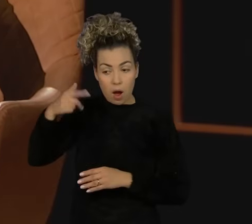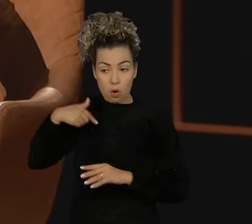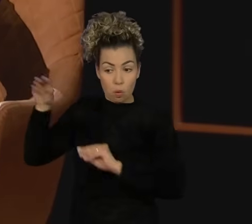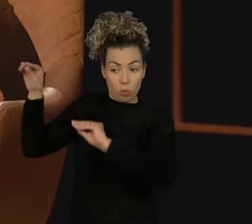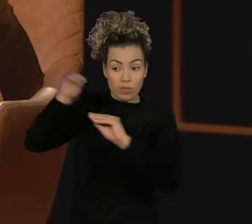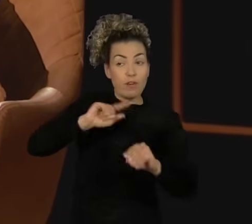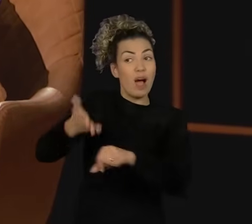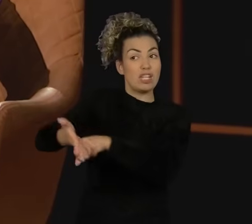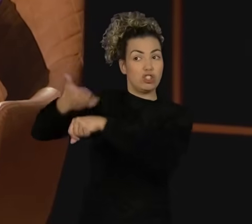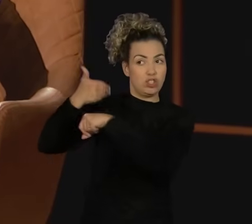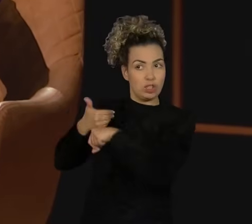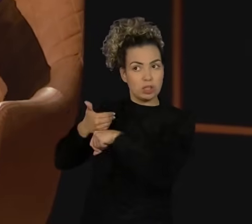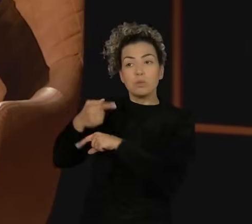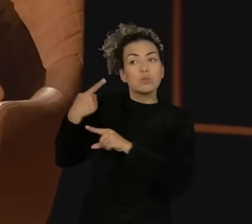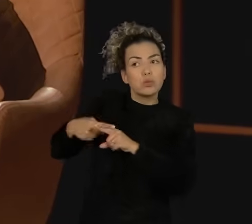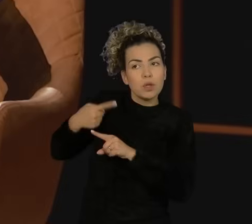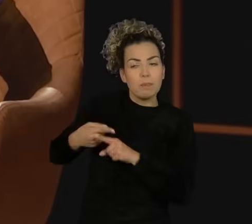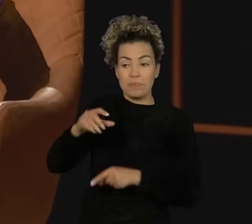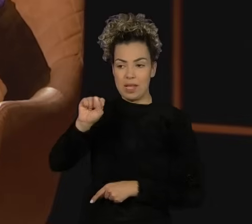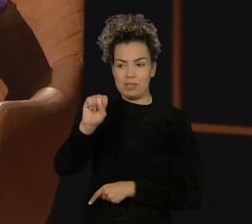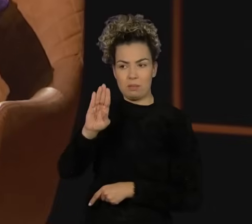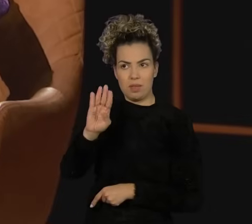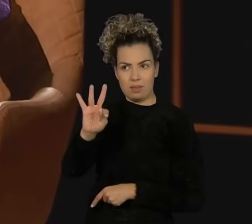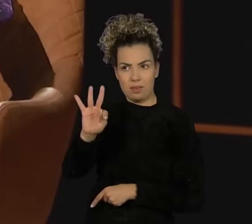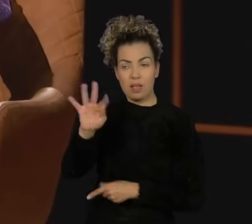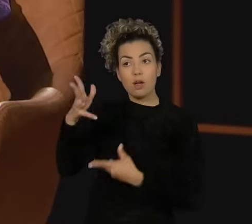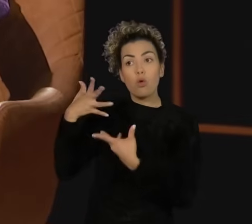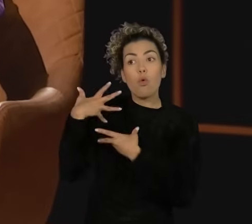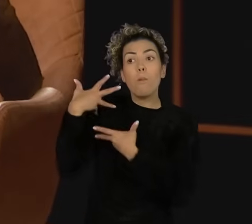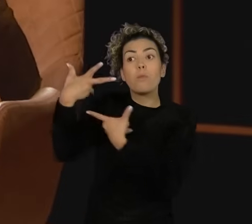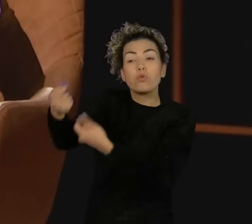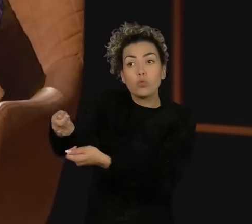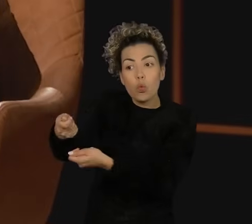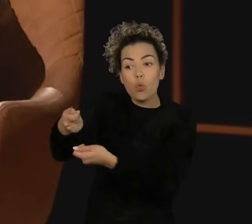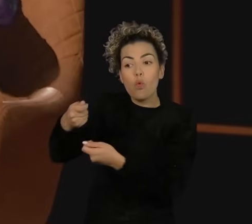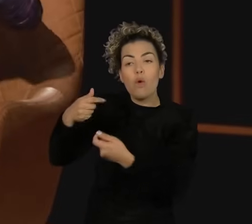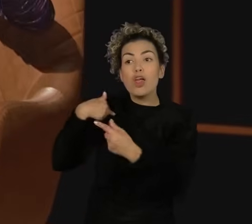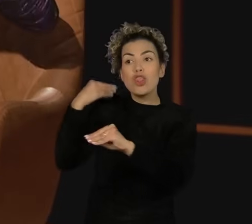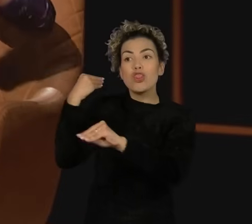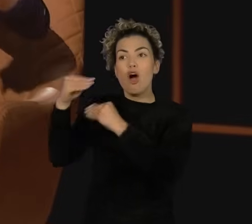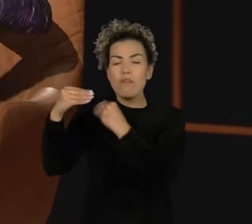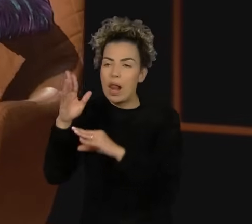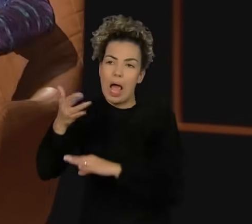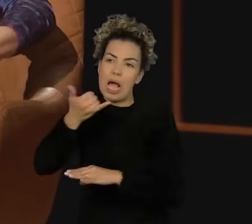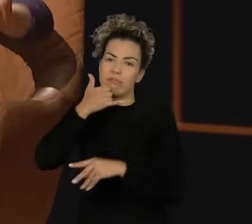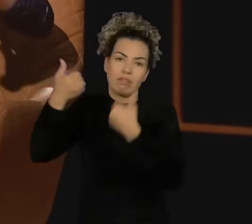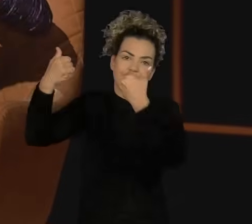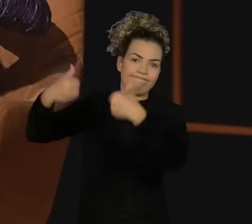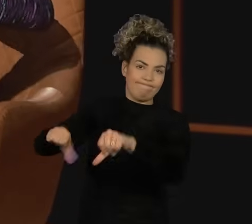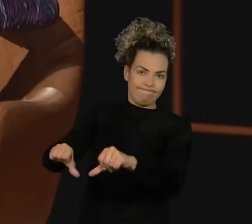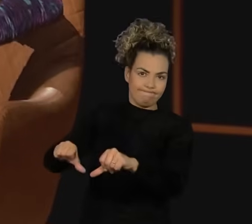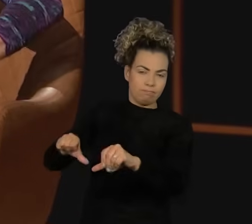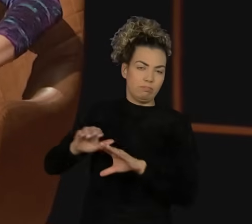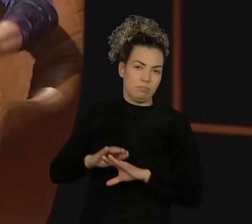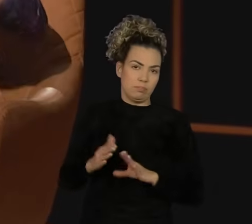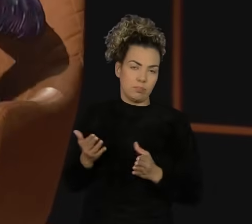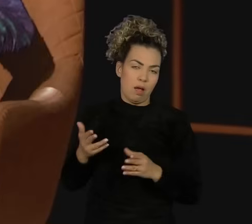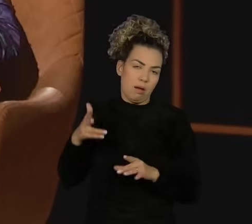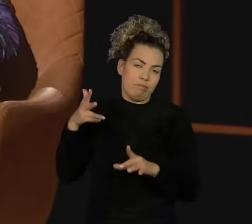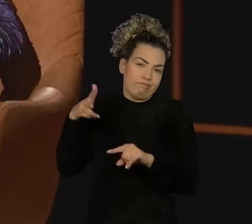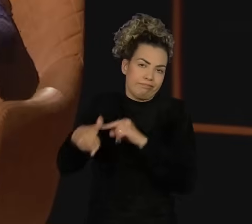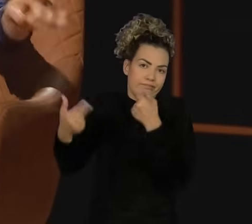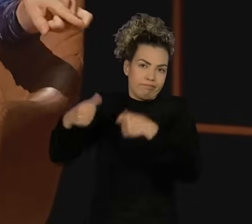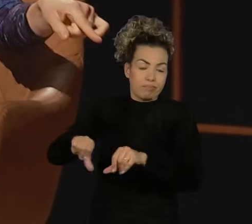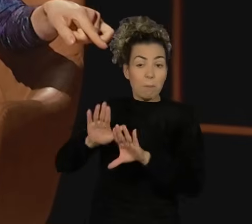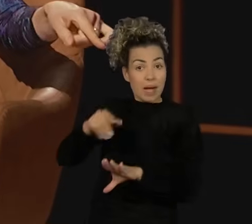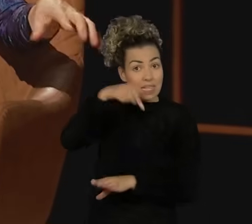fui contratada pelo SBT para fazer uma novela que não aconteceu. Só que eu já estava vindo para São Paulo antes. Eu tive um namorado em